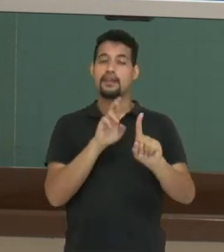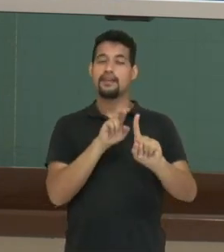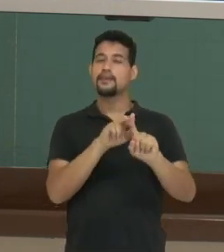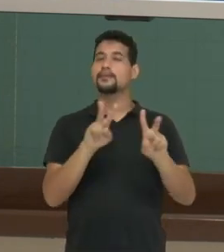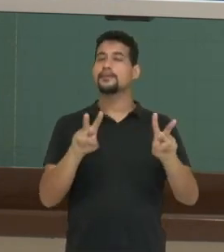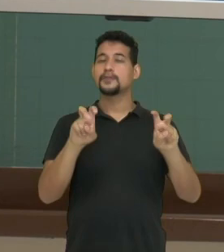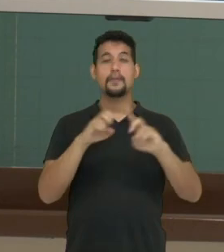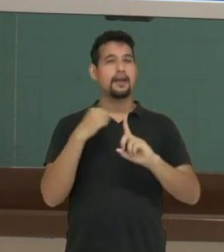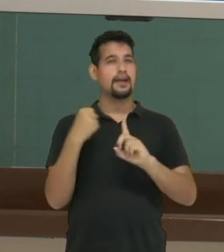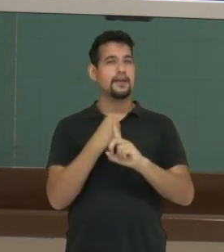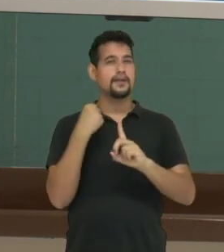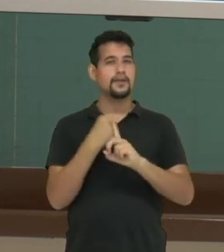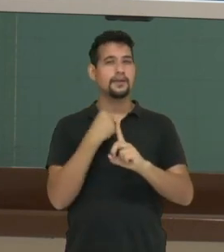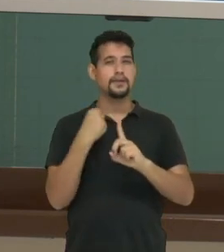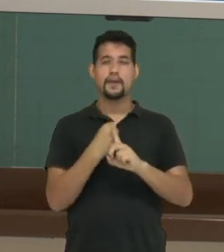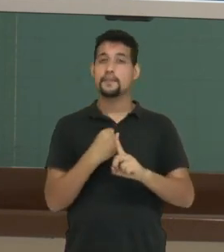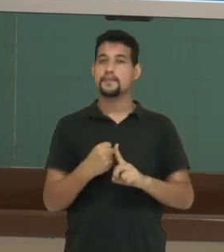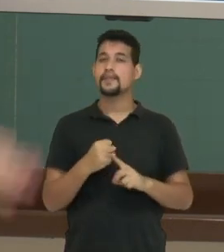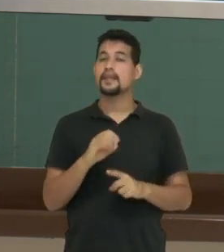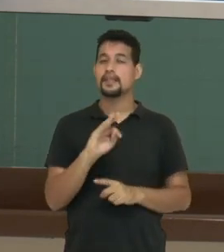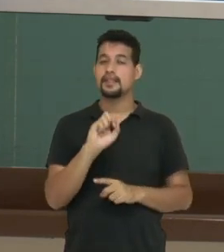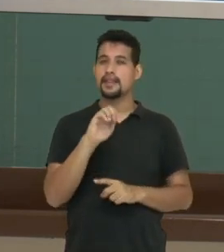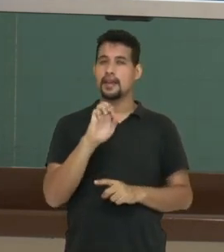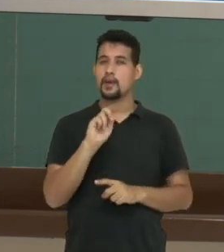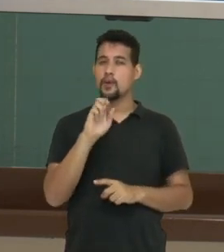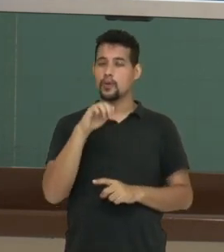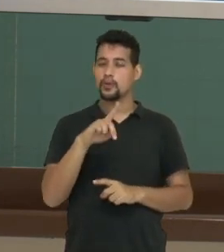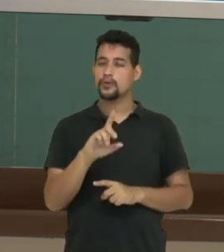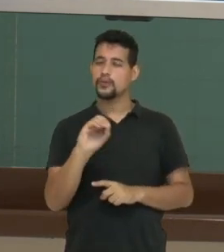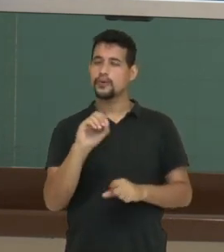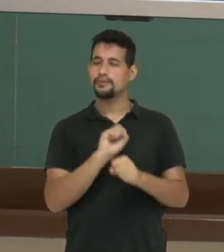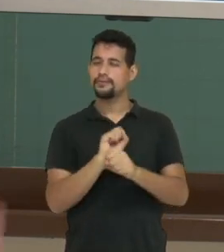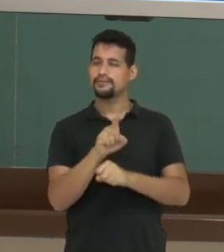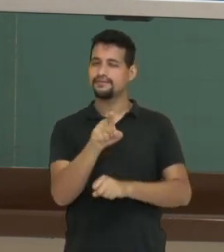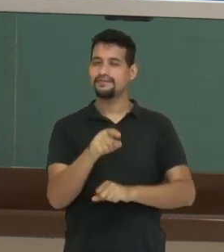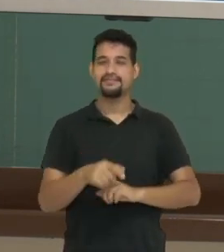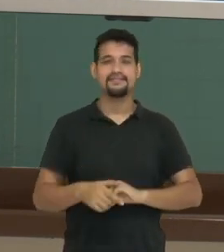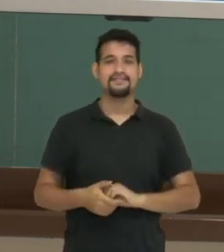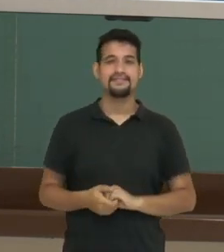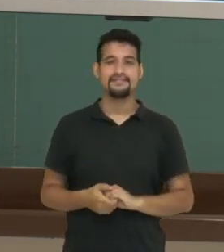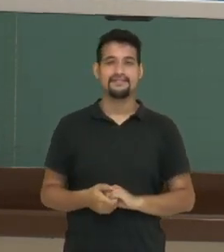que se referem às lutas, em especial ao Taekwondo. Até breve!